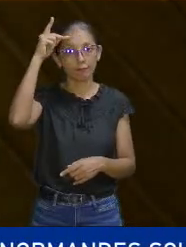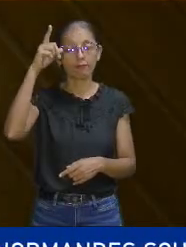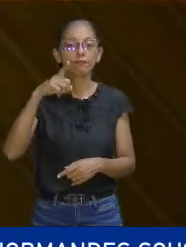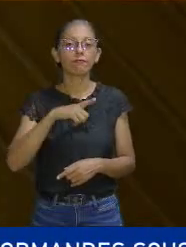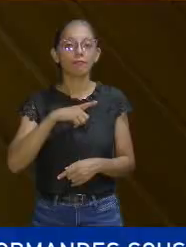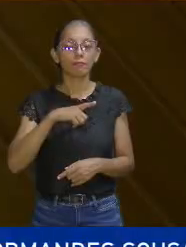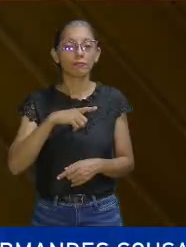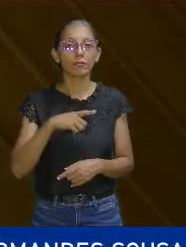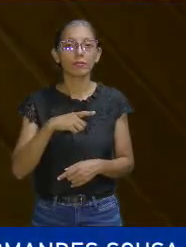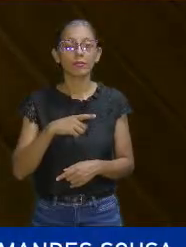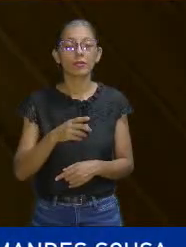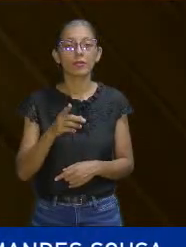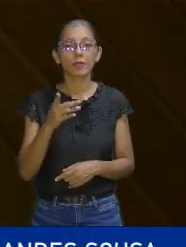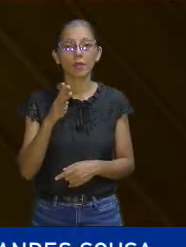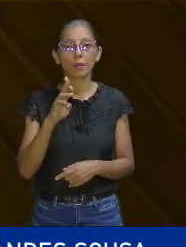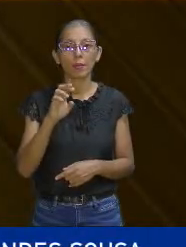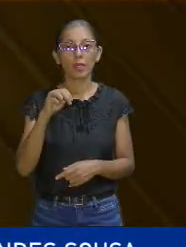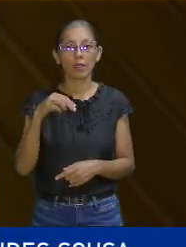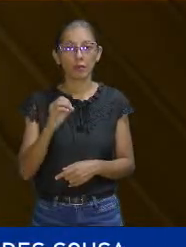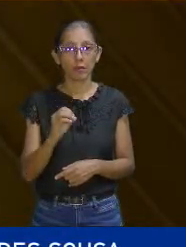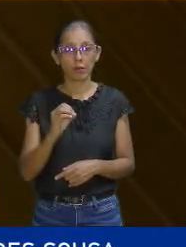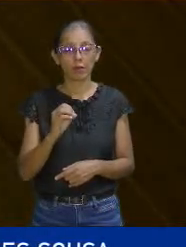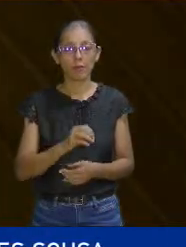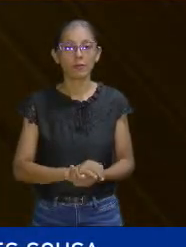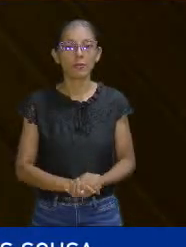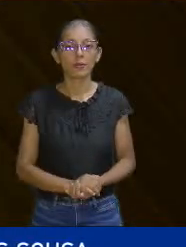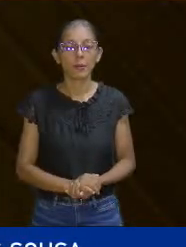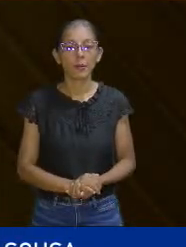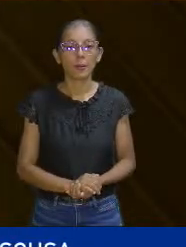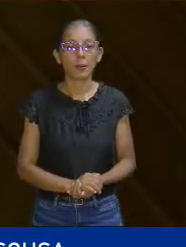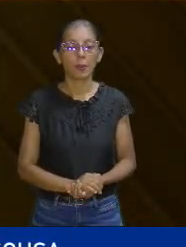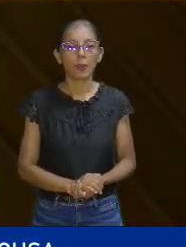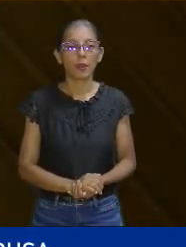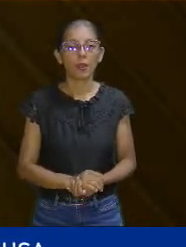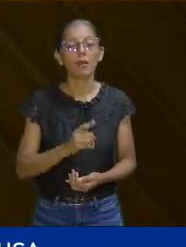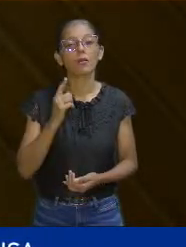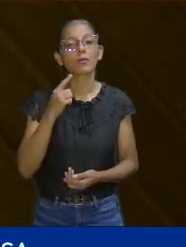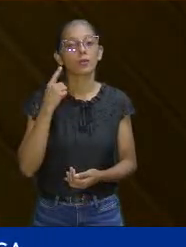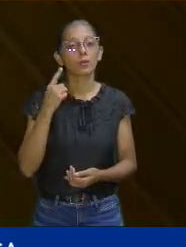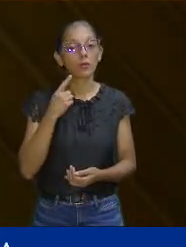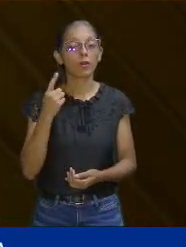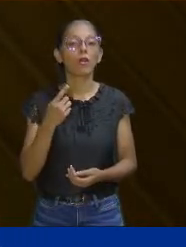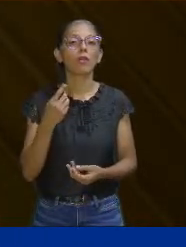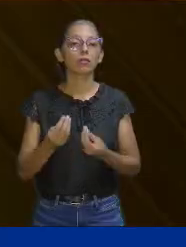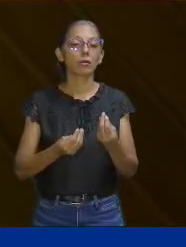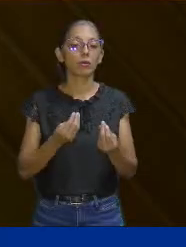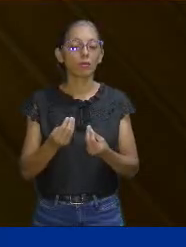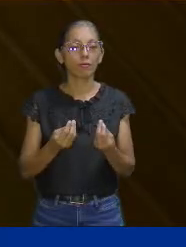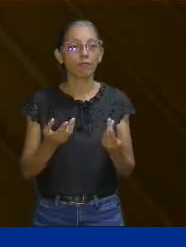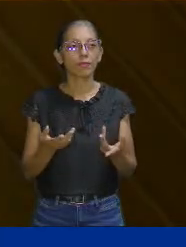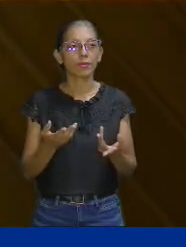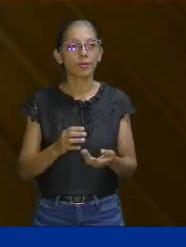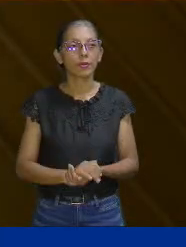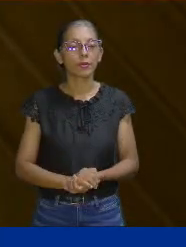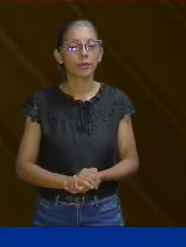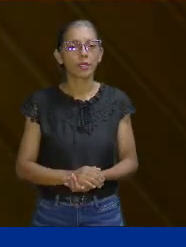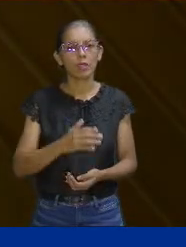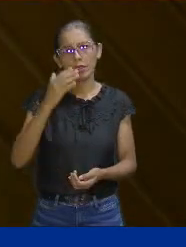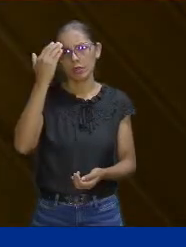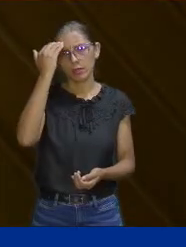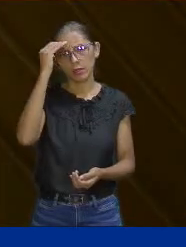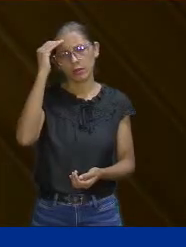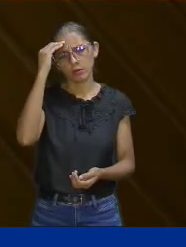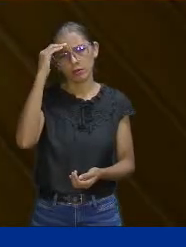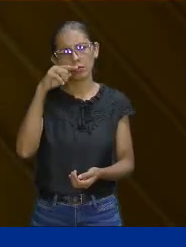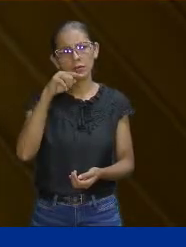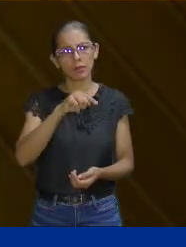Almeida. E a defesa, como tese central, ela entende que a denúncia anônima ela